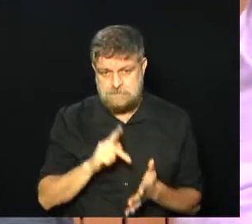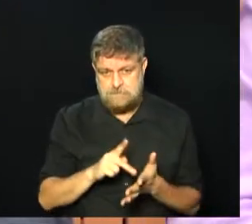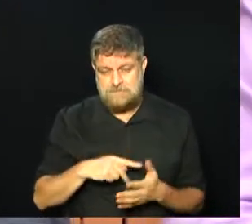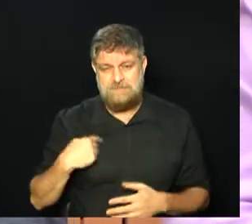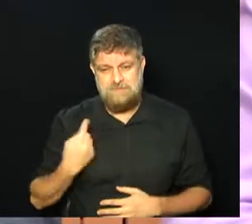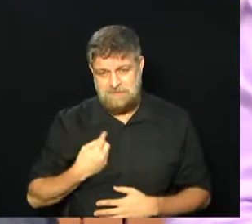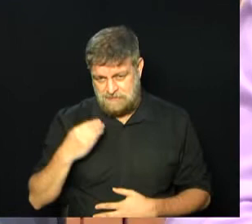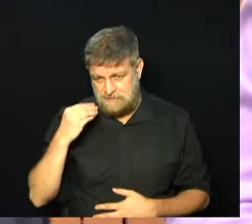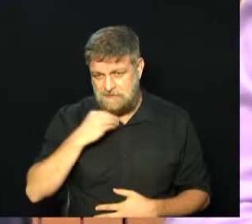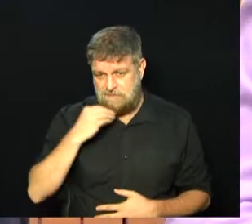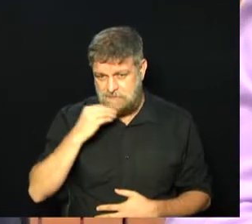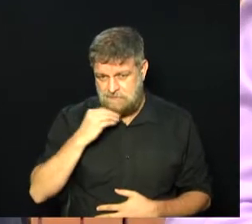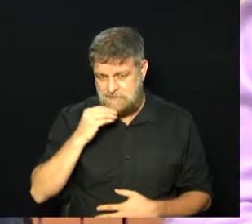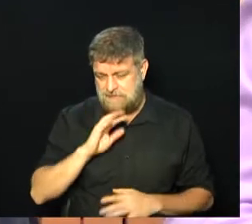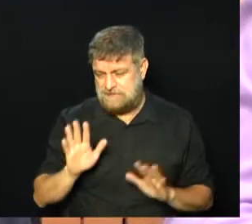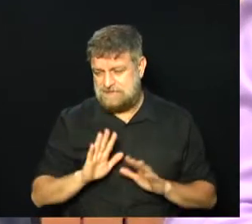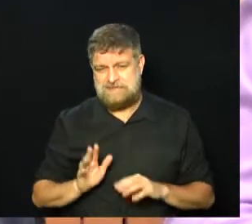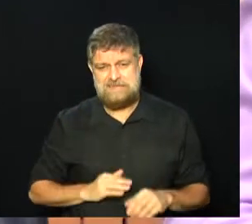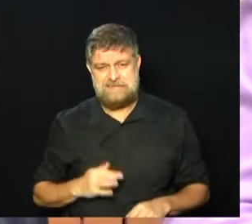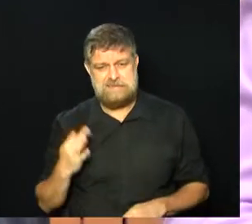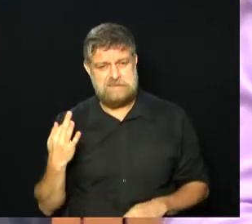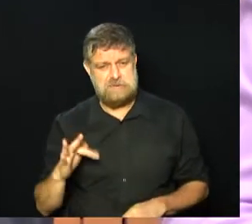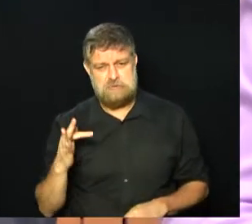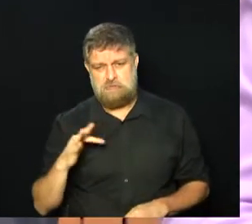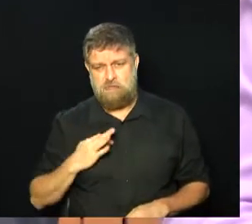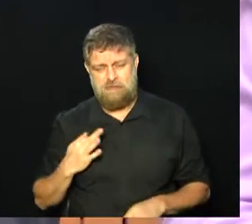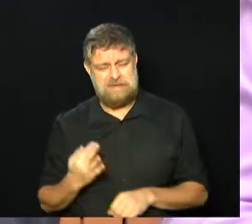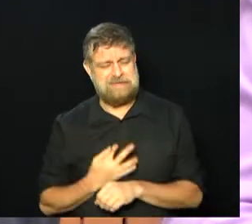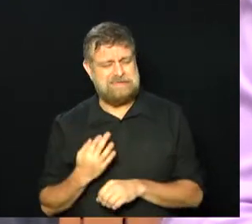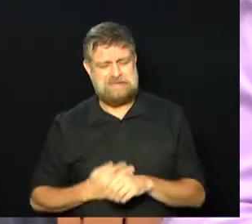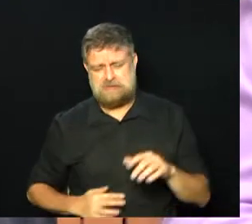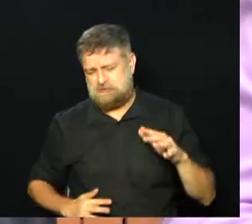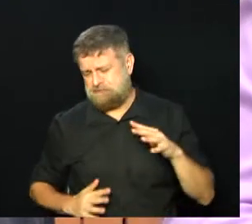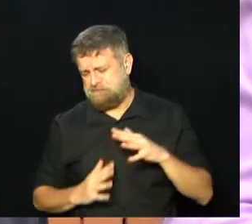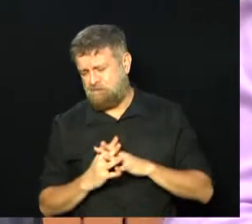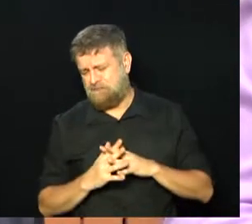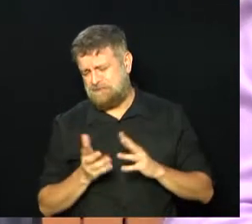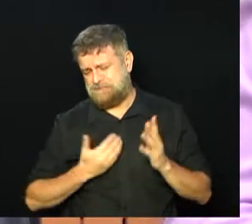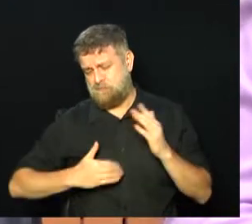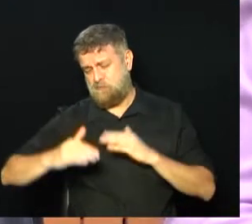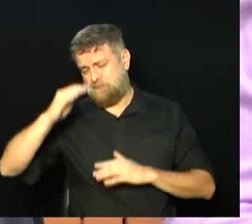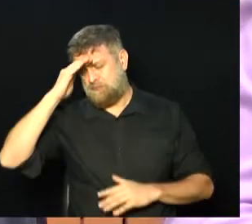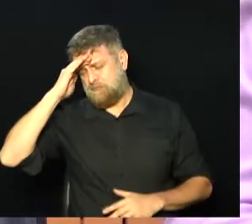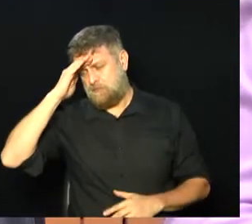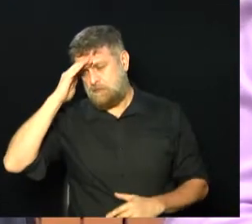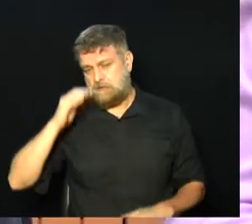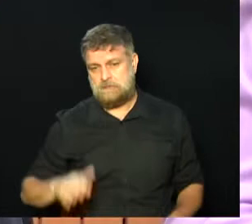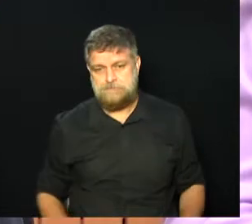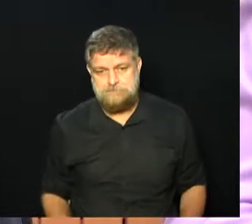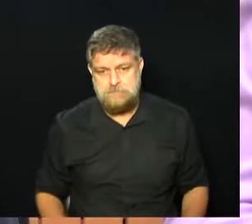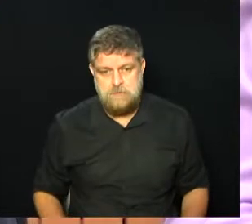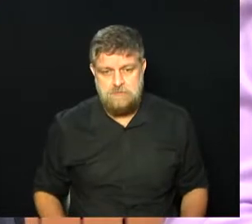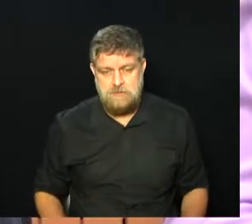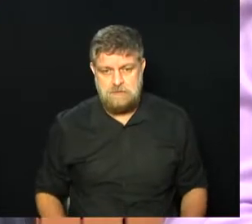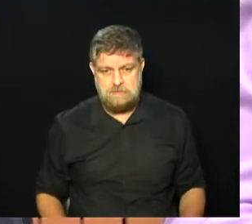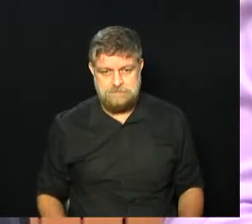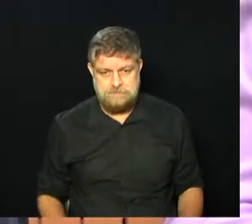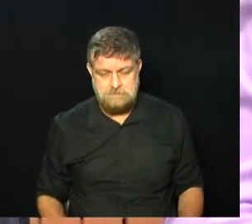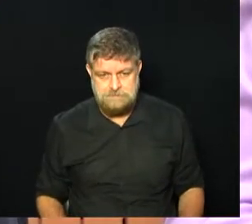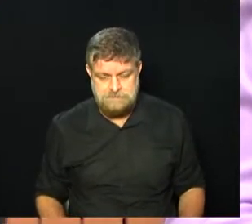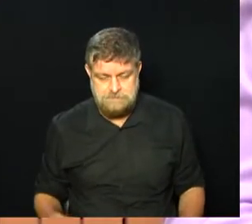fracos mesmo, a gente não suporta a dor, enfim. Mas fica aqui, né,